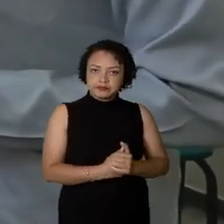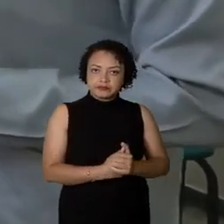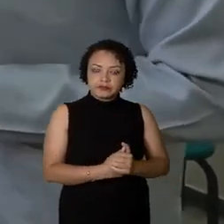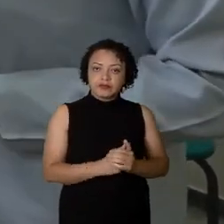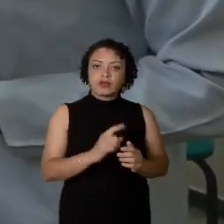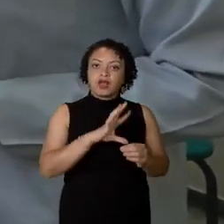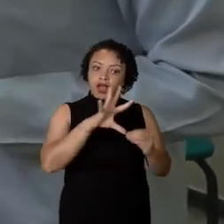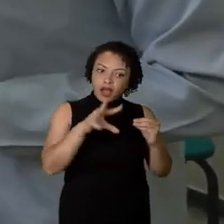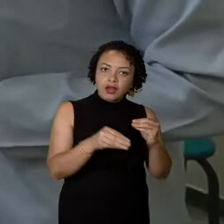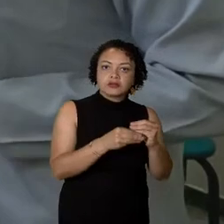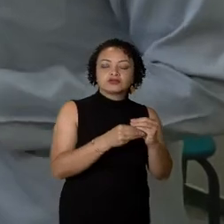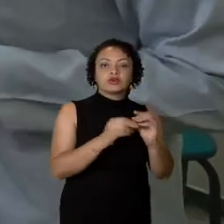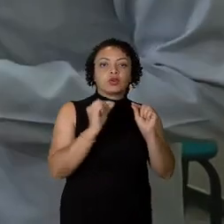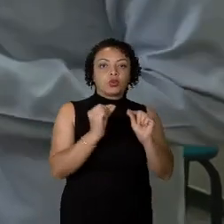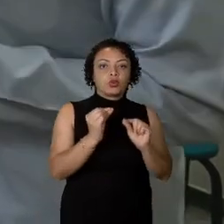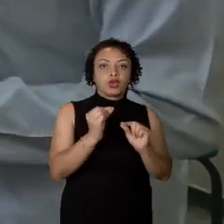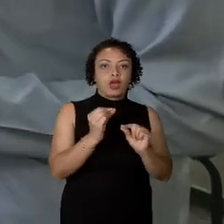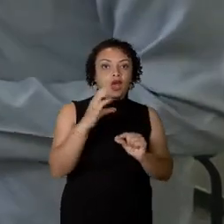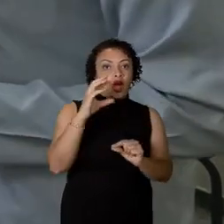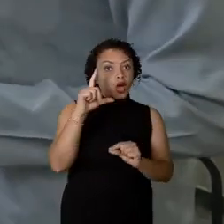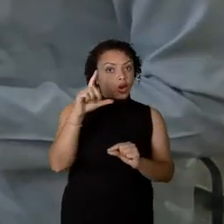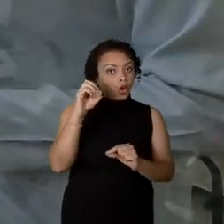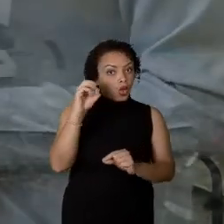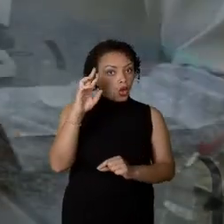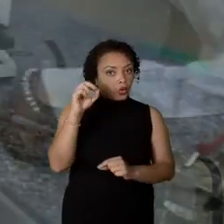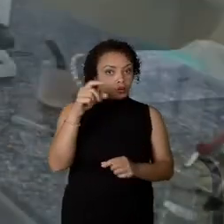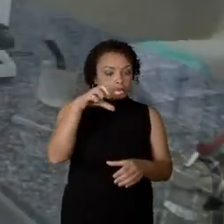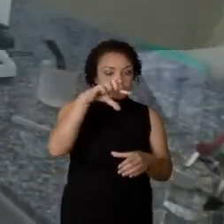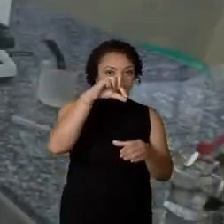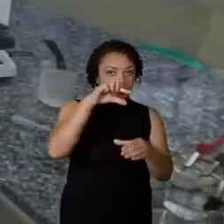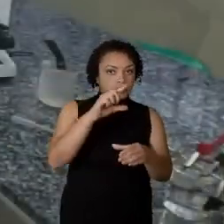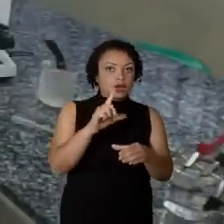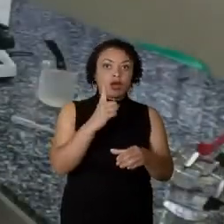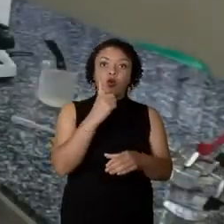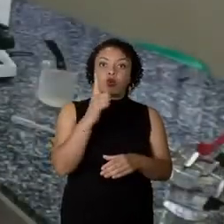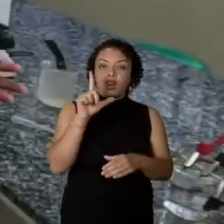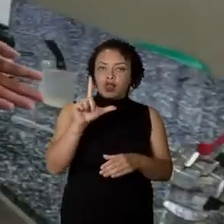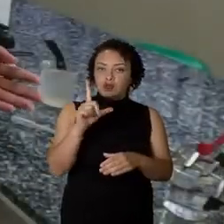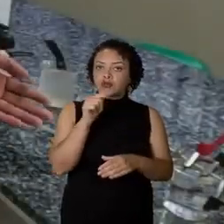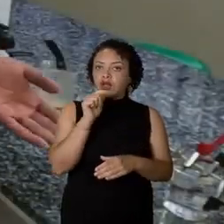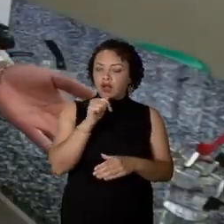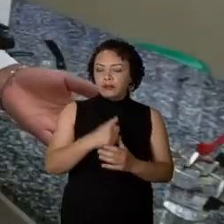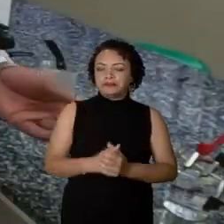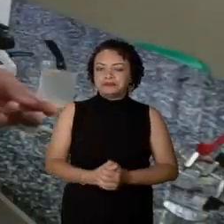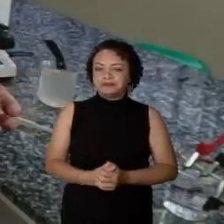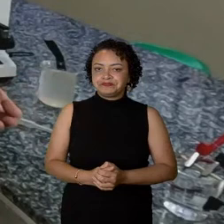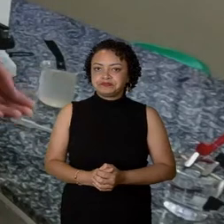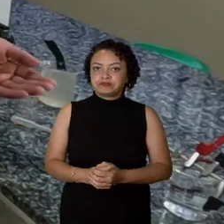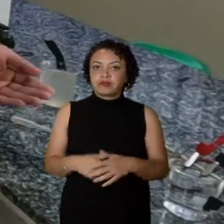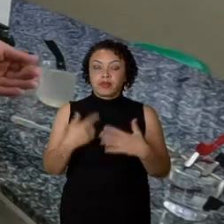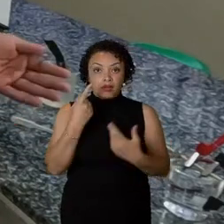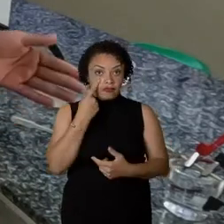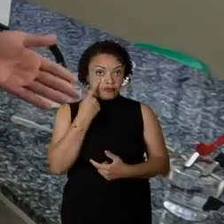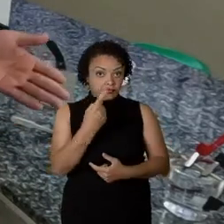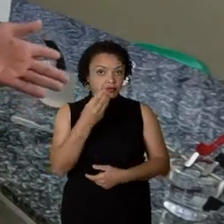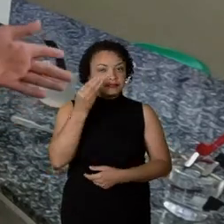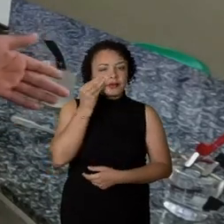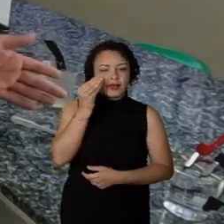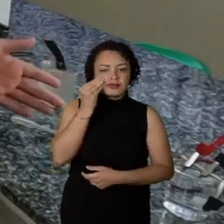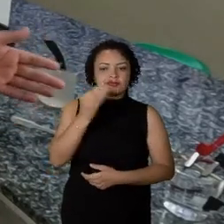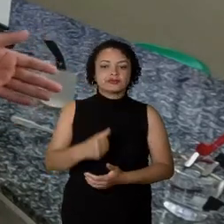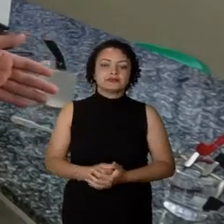adicionada uma gota de cloro a cada 1 litro de água. Como vocês podem ver, esses são os testes.